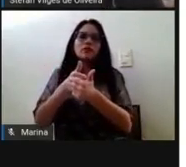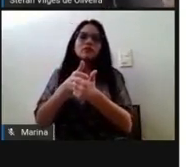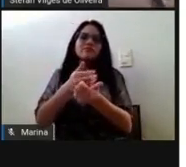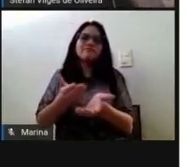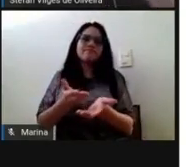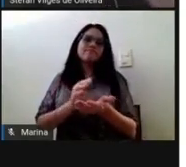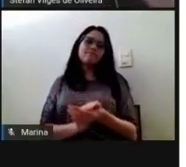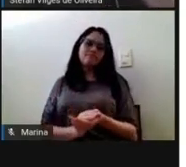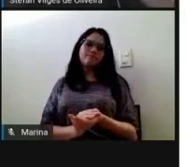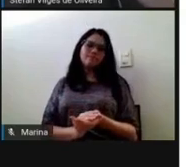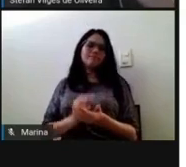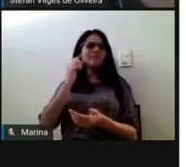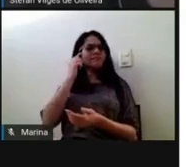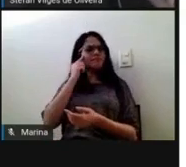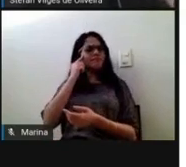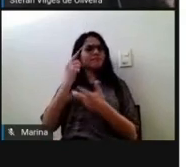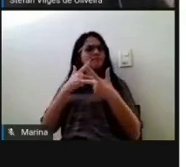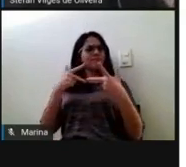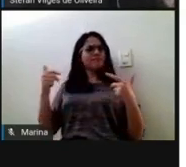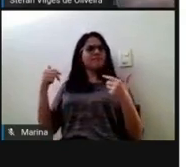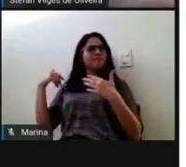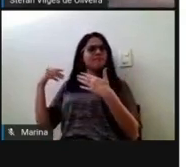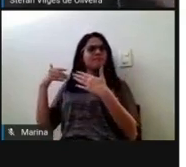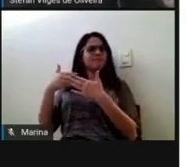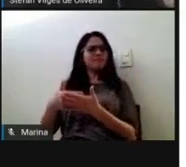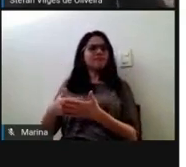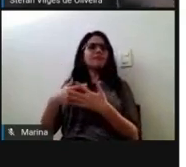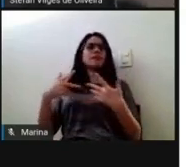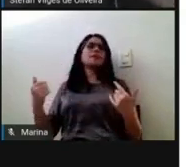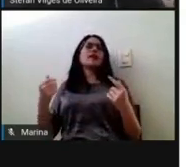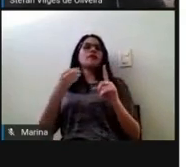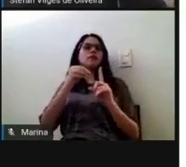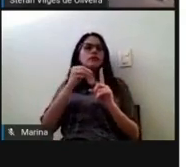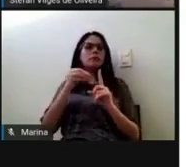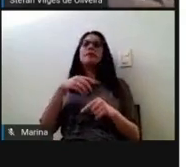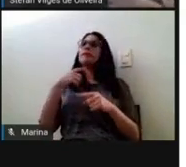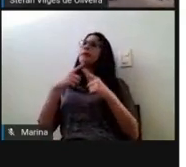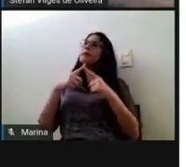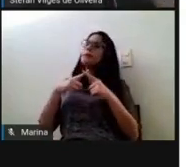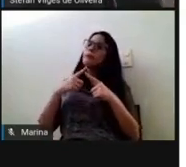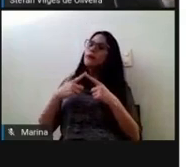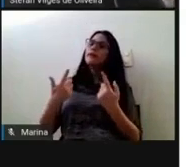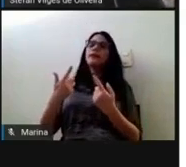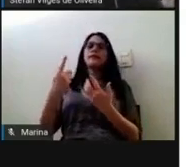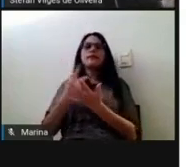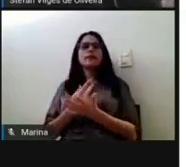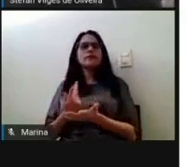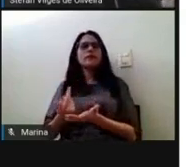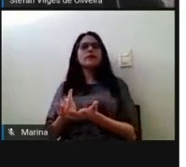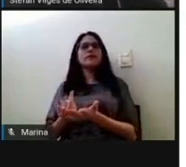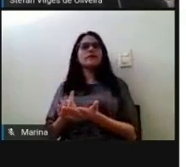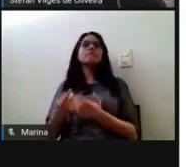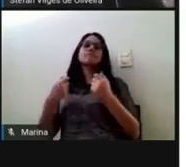desses determinantes que a gente apresenta para vocês sobre a vulnerabilidade para a ocorrência, eles são importantes para que nós consigamos entender o